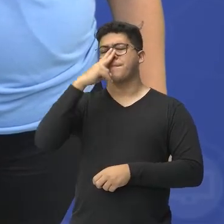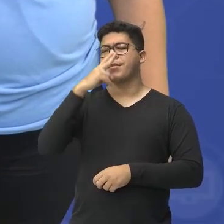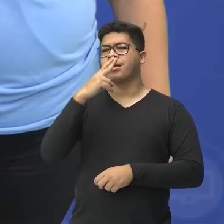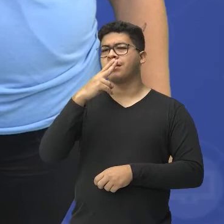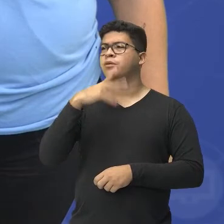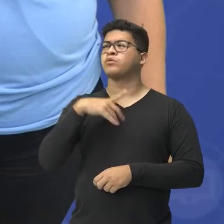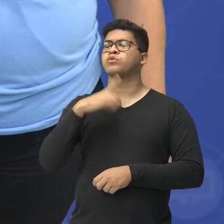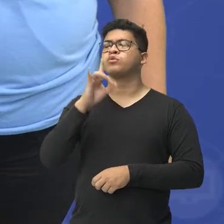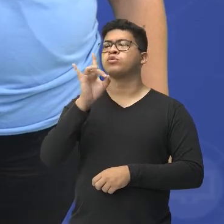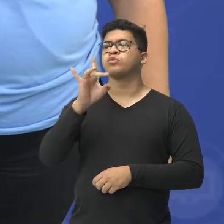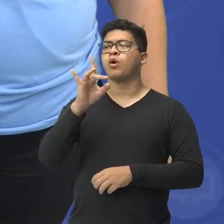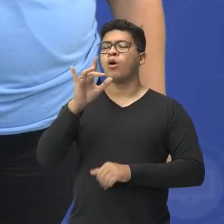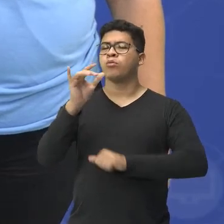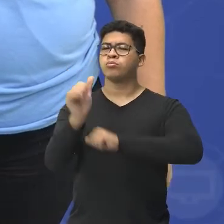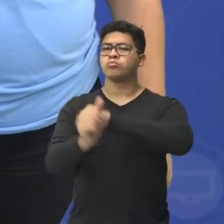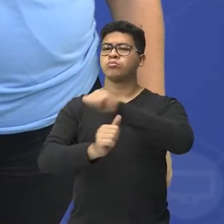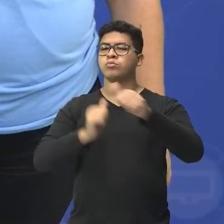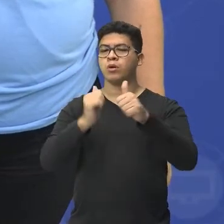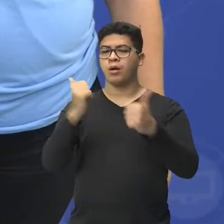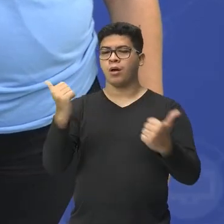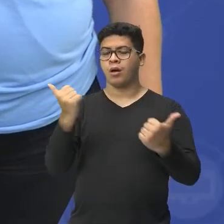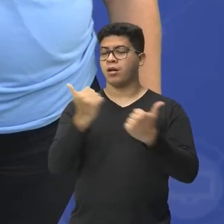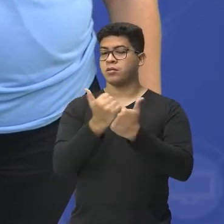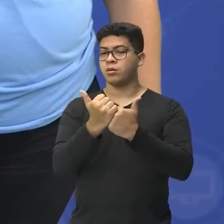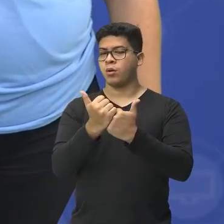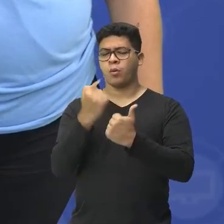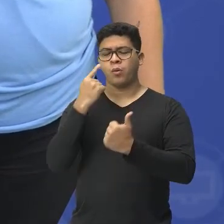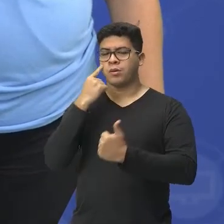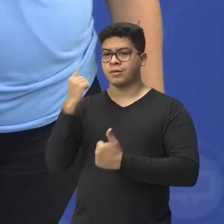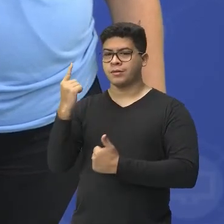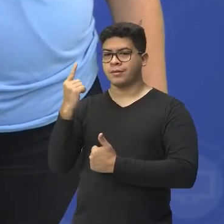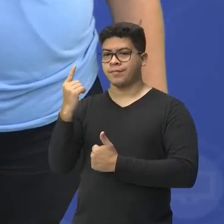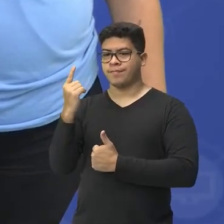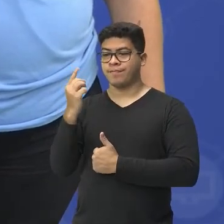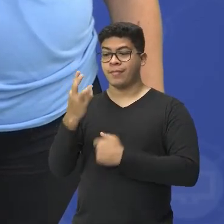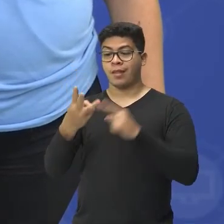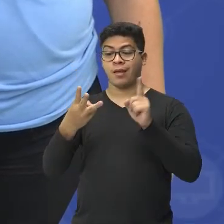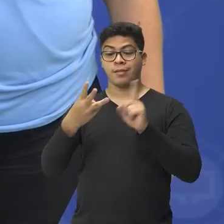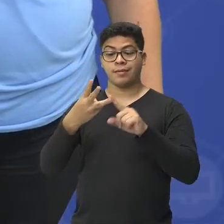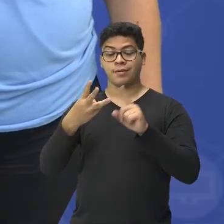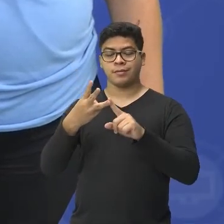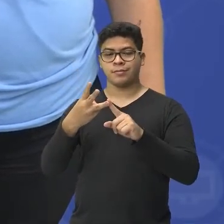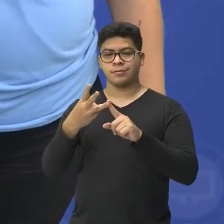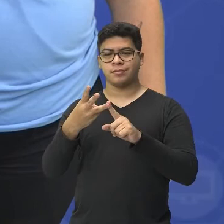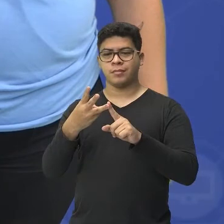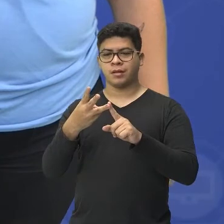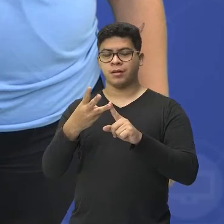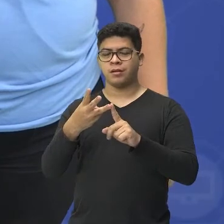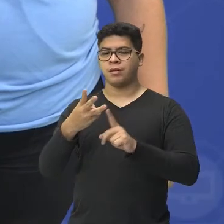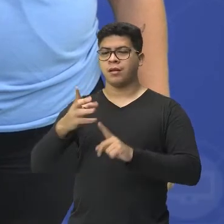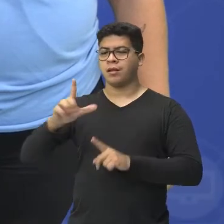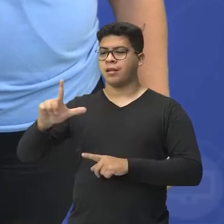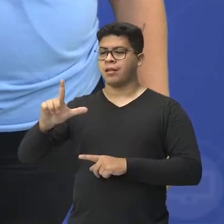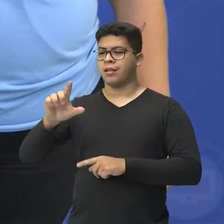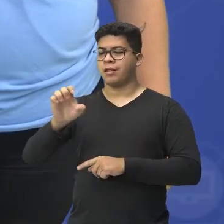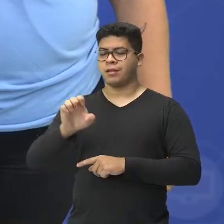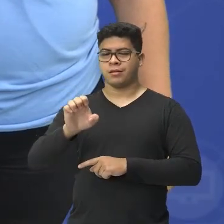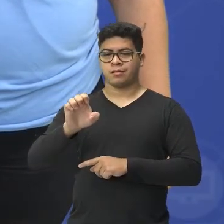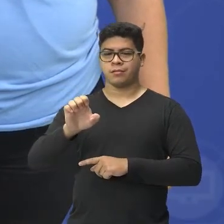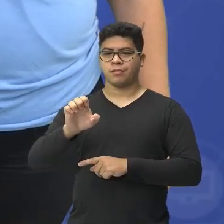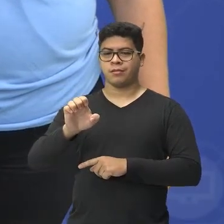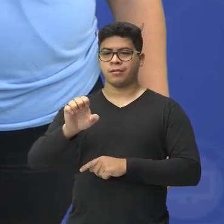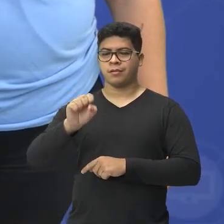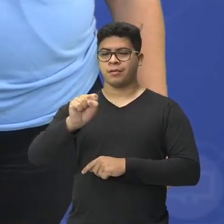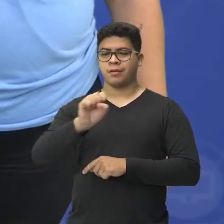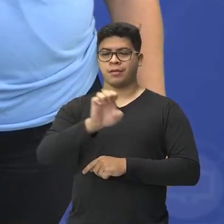só modifica na nossa terceira pessoa, que em vez de ser lo, lá, você observe que é